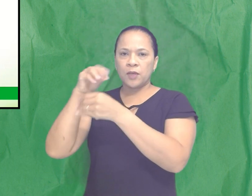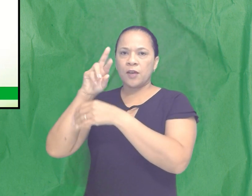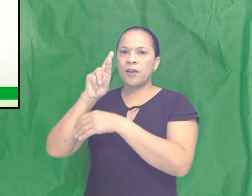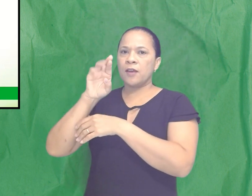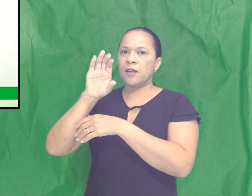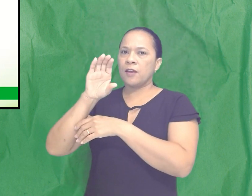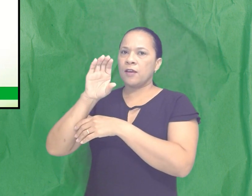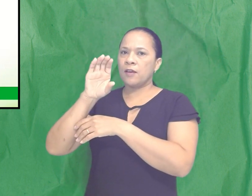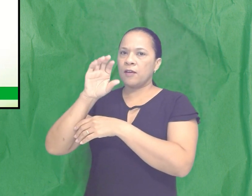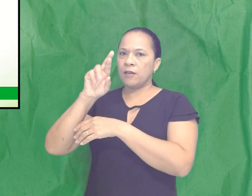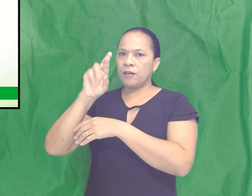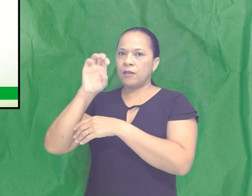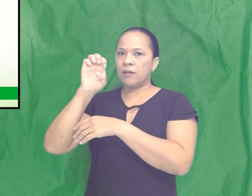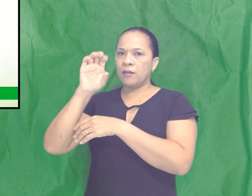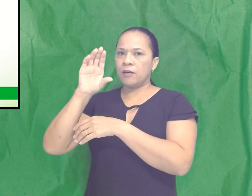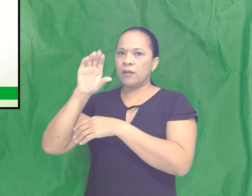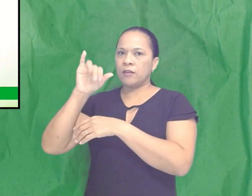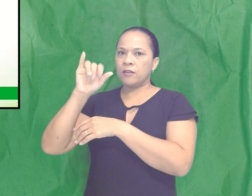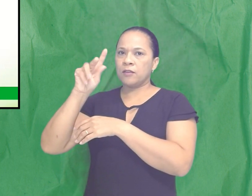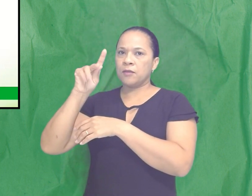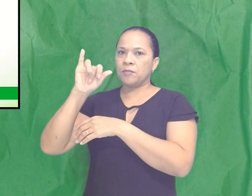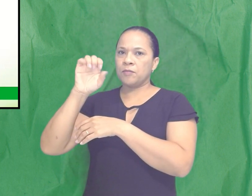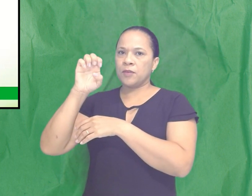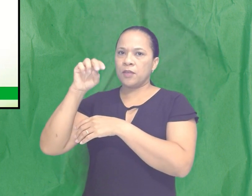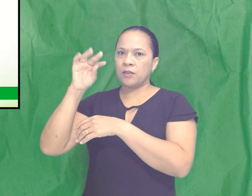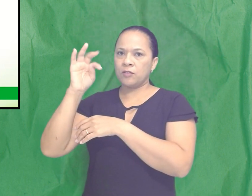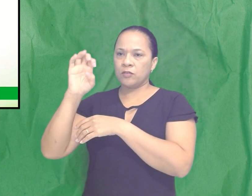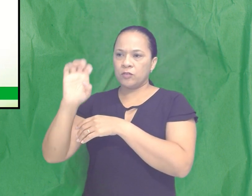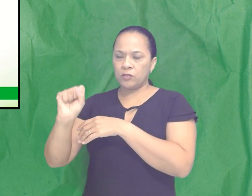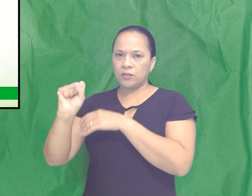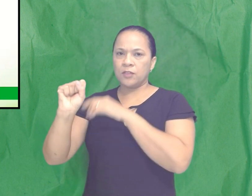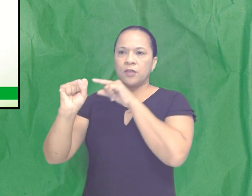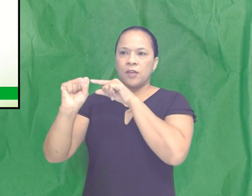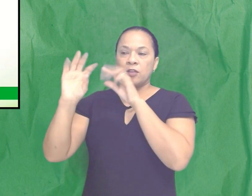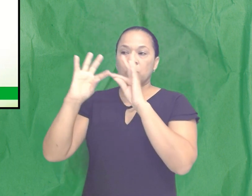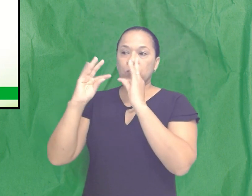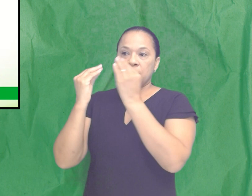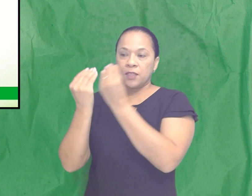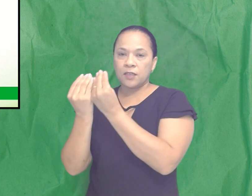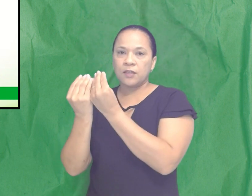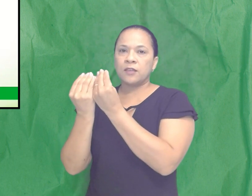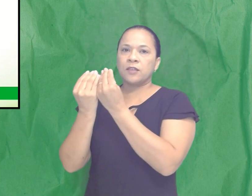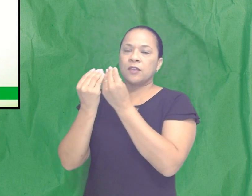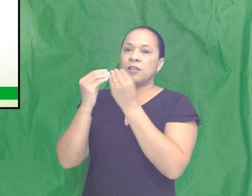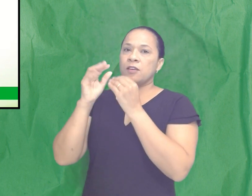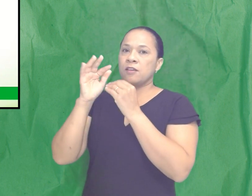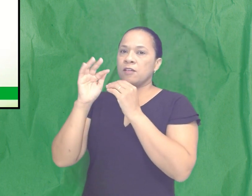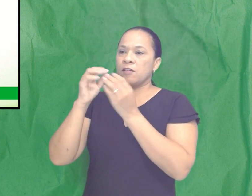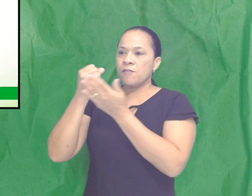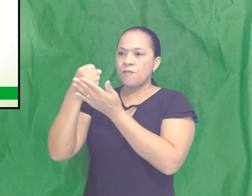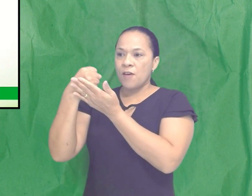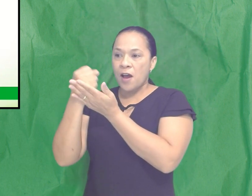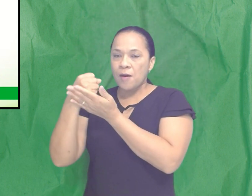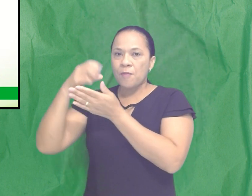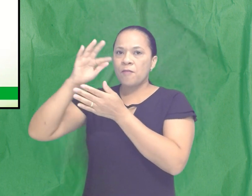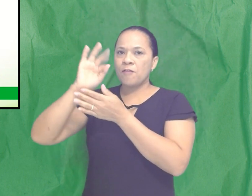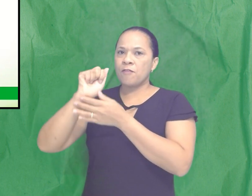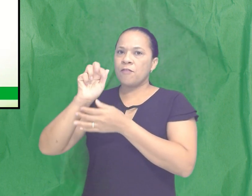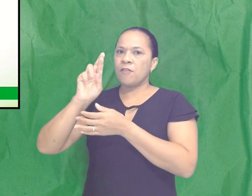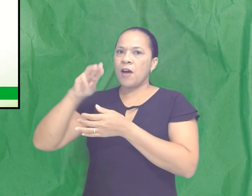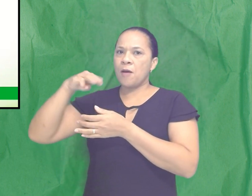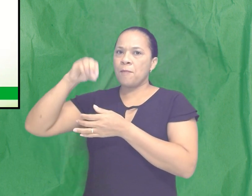Os recipientes são as outras substâncias que não possuem atividade farmacológica, mas são essenciais